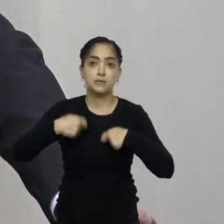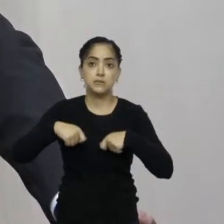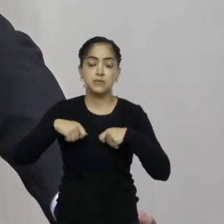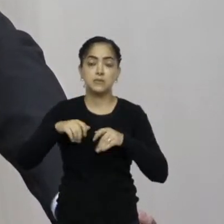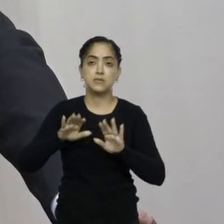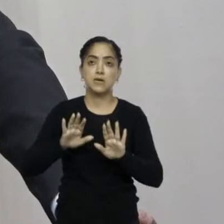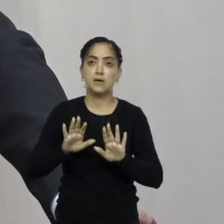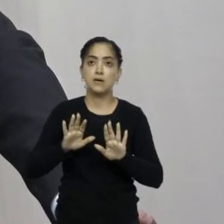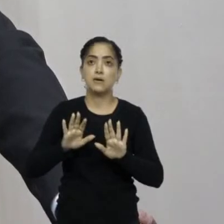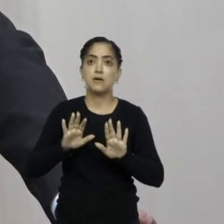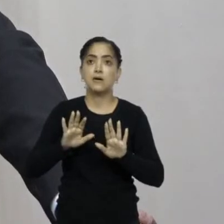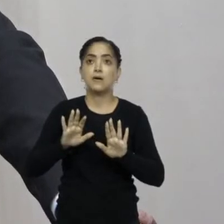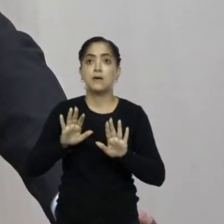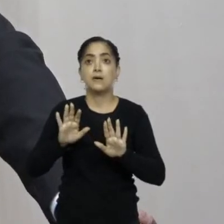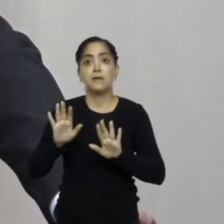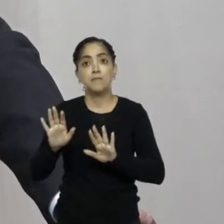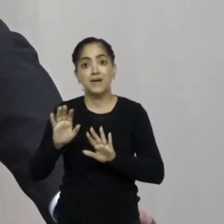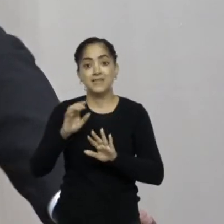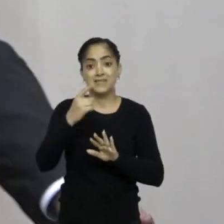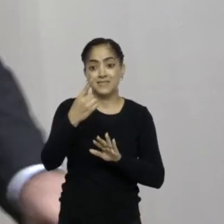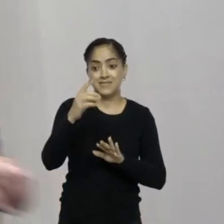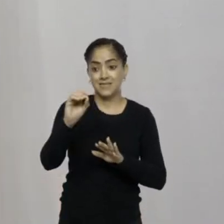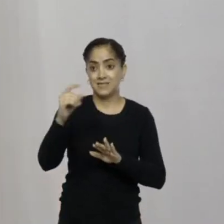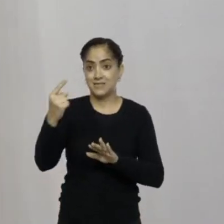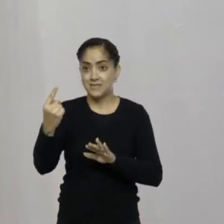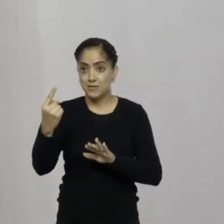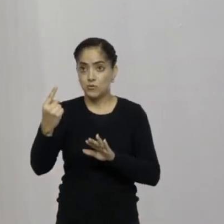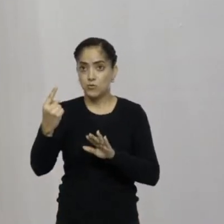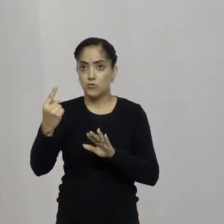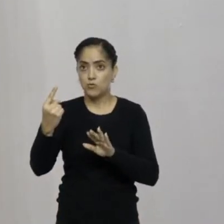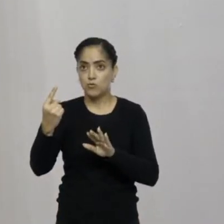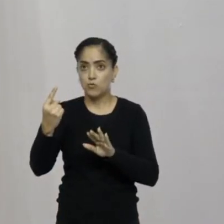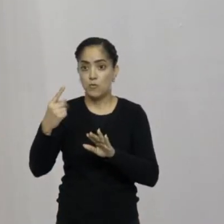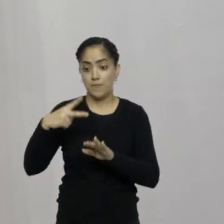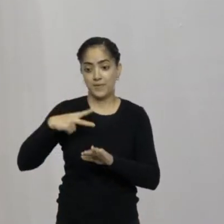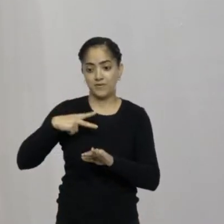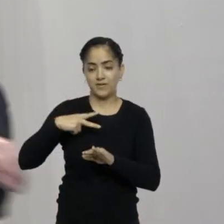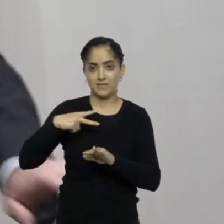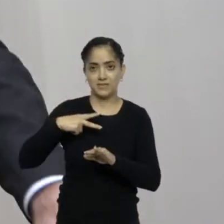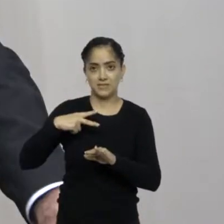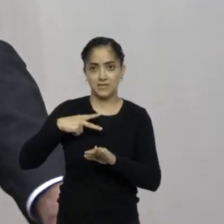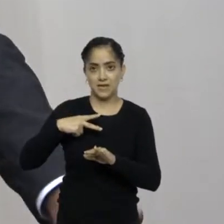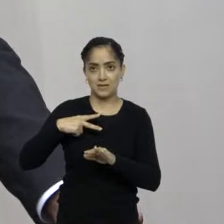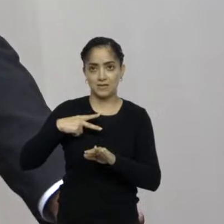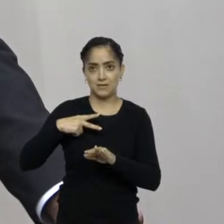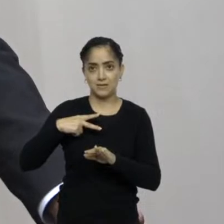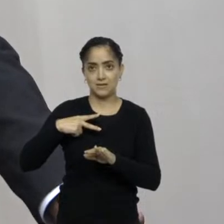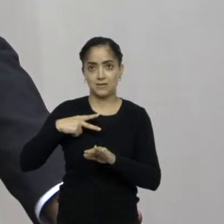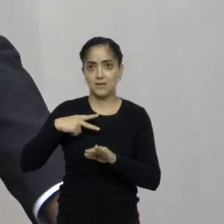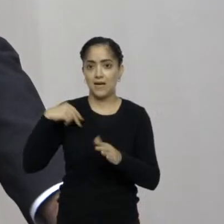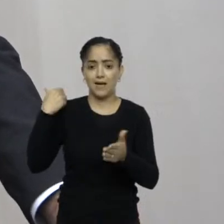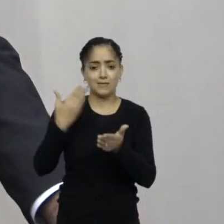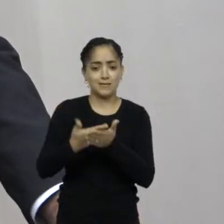Mas se a 101 não tivesse sido privatizada, nós estaríamos até hoje